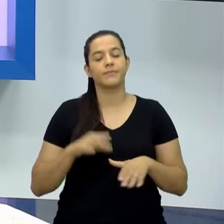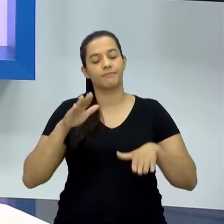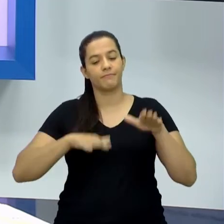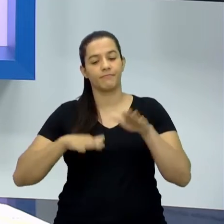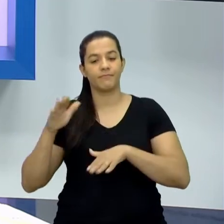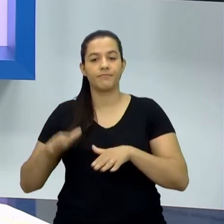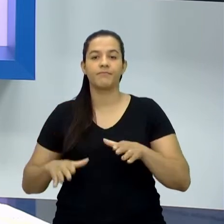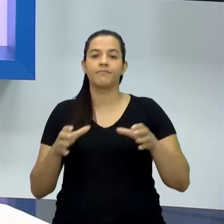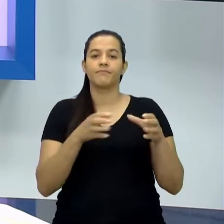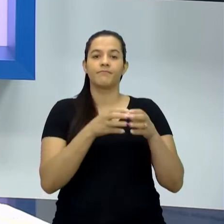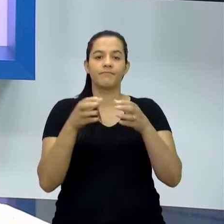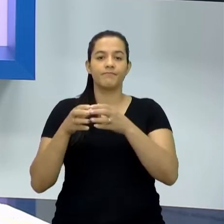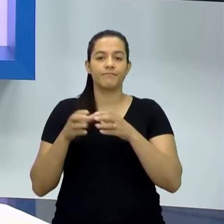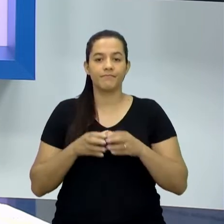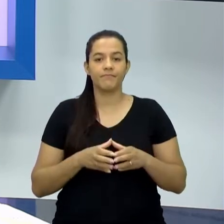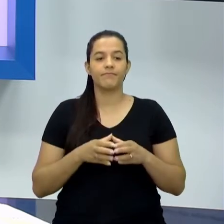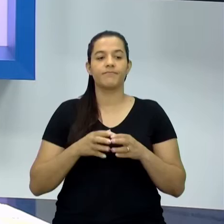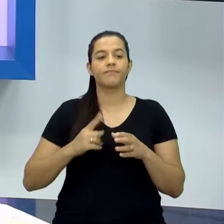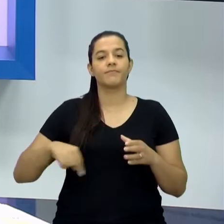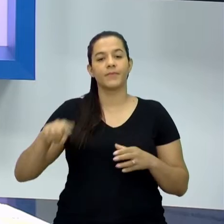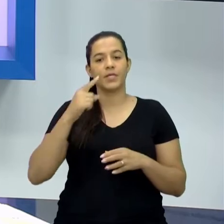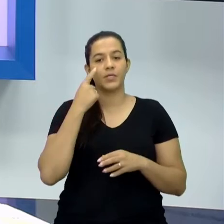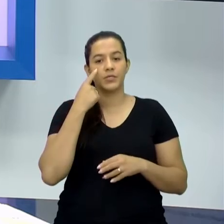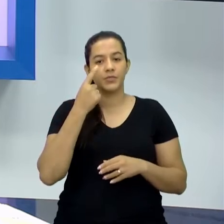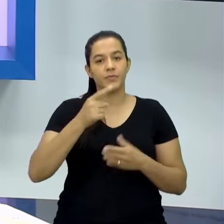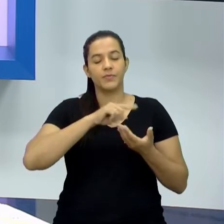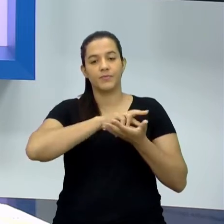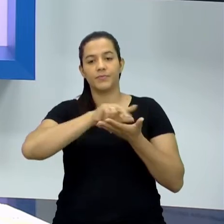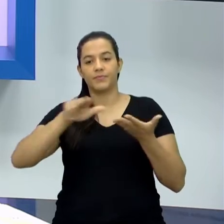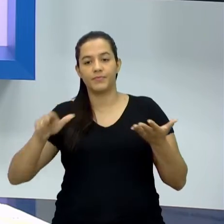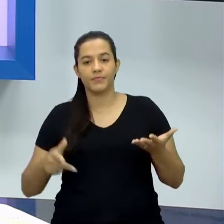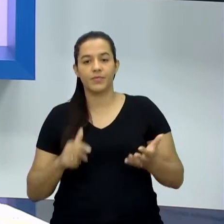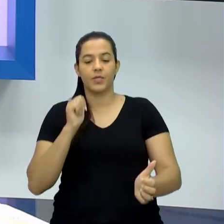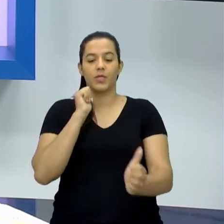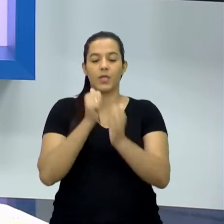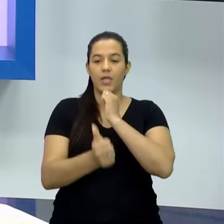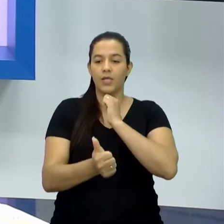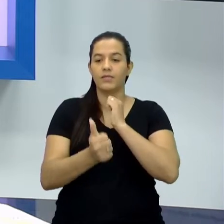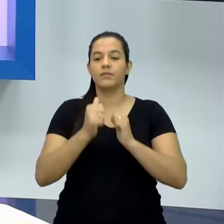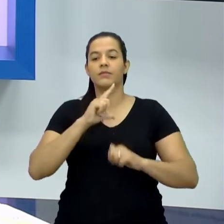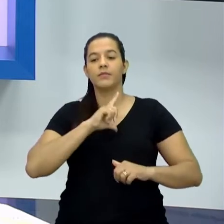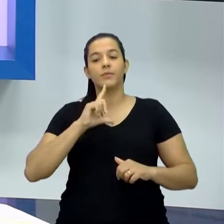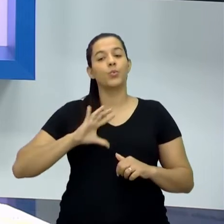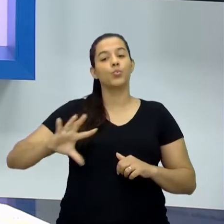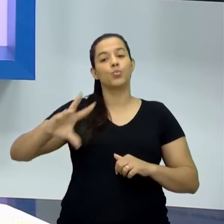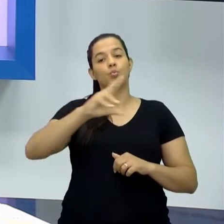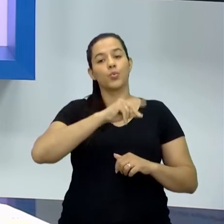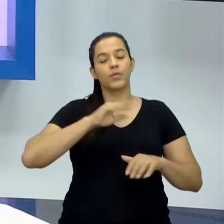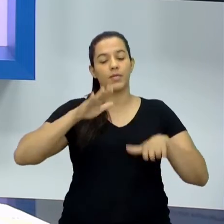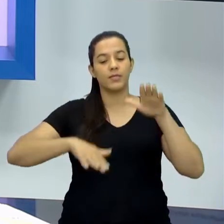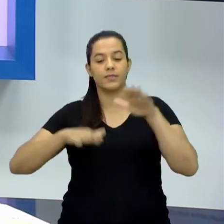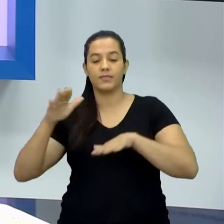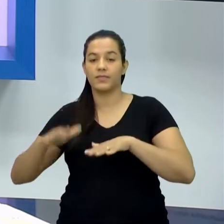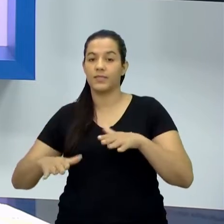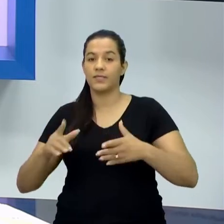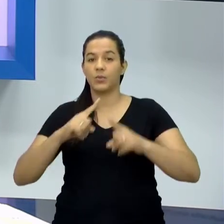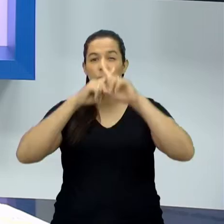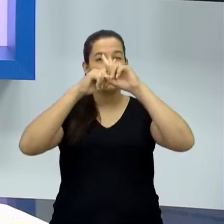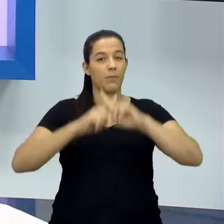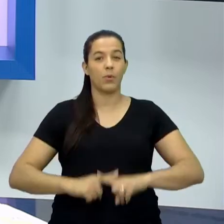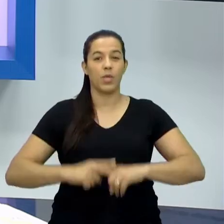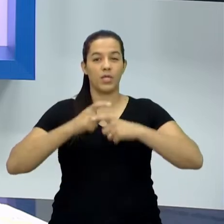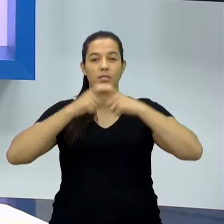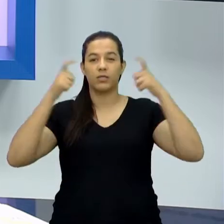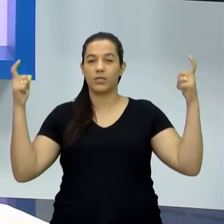nos clubes, nós vemos os atletas passarem essas questões, muitas vezes nos grandes campeonatos, em Copa